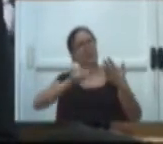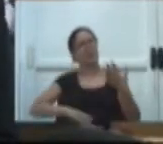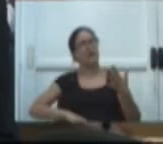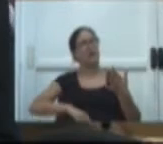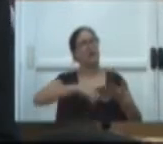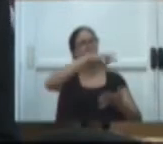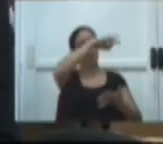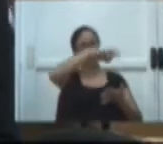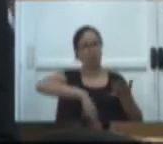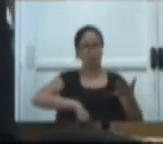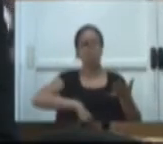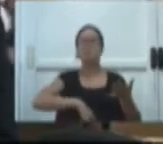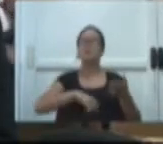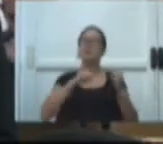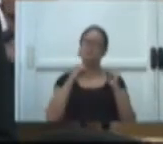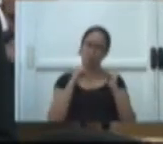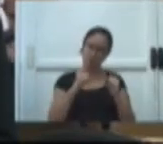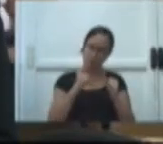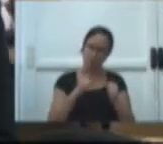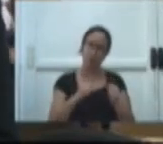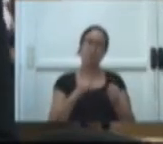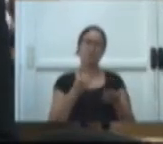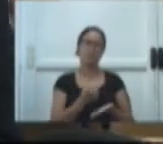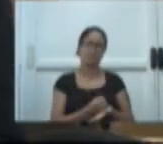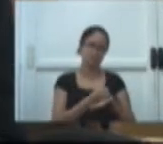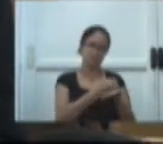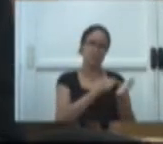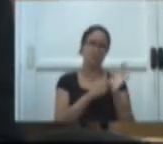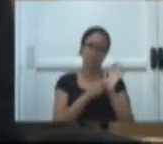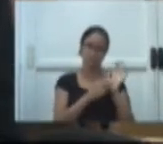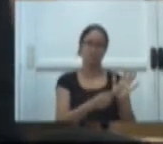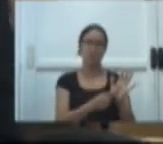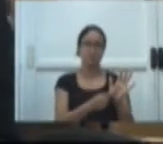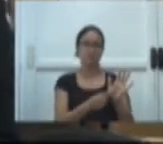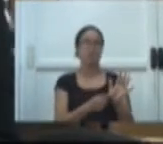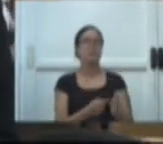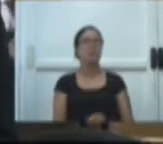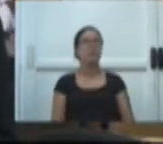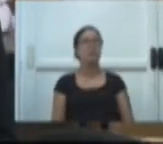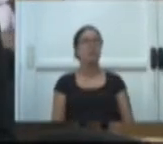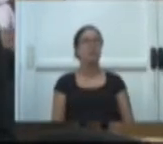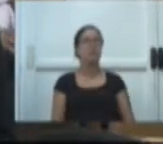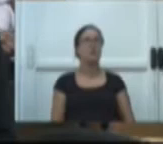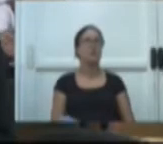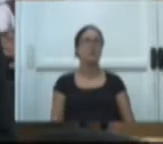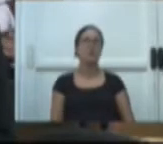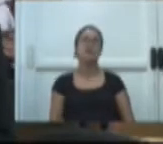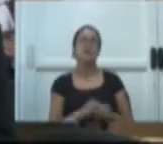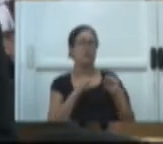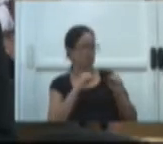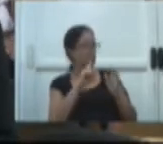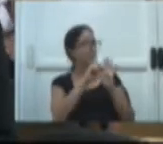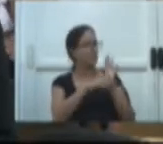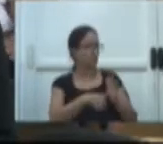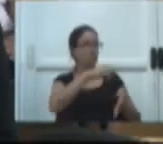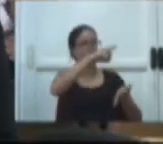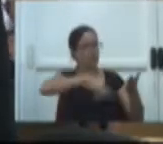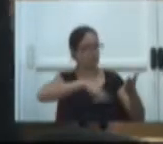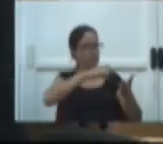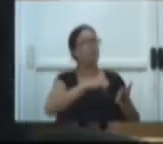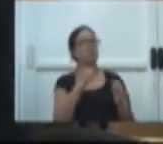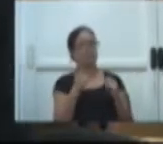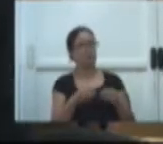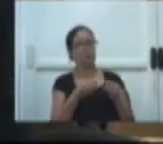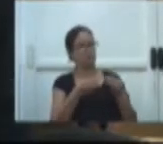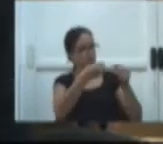a relação, não, os locais e tudo. Estou falando referente à dengue, ao hospital da dengue. Qual posso qual passar está... em relação em documento para você todos os nomes que estão